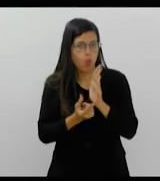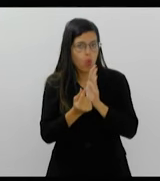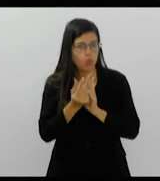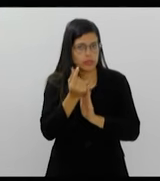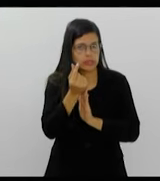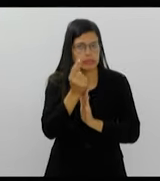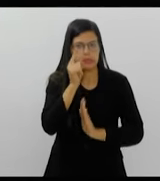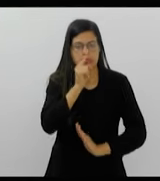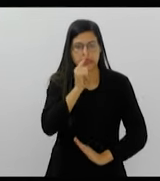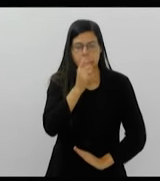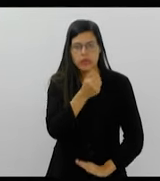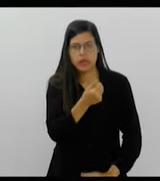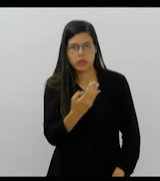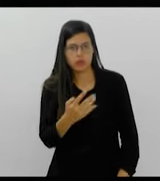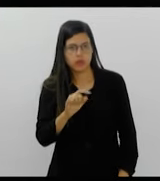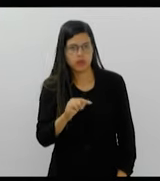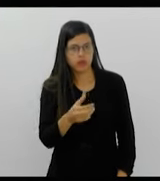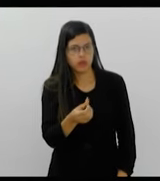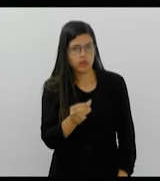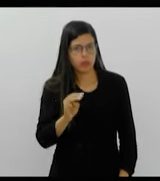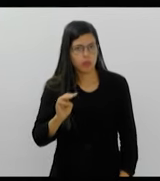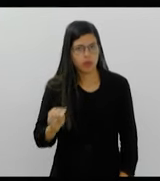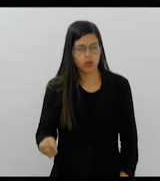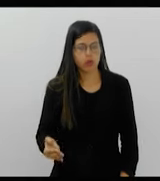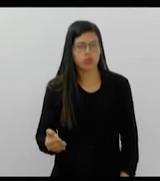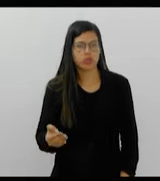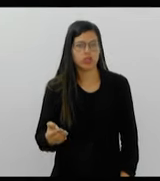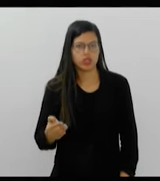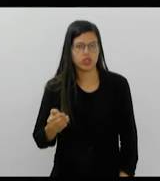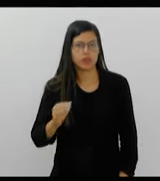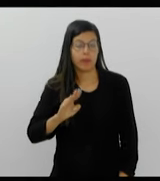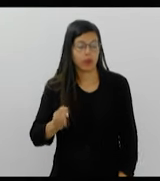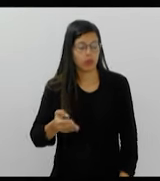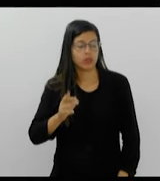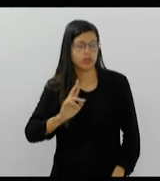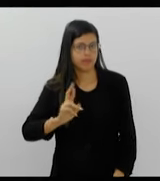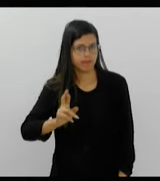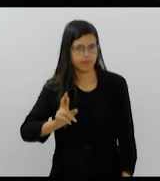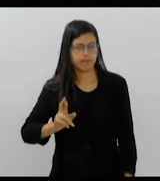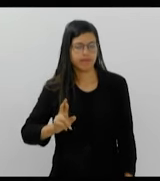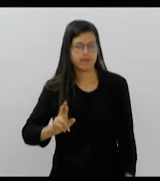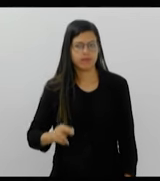em 14,6 bilhões de reais, o governo